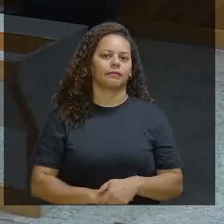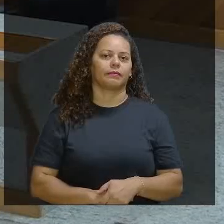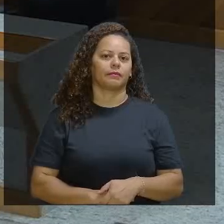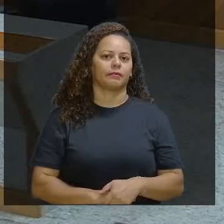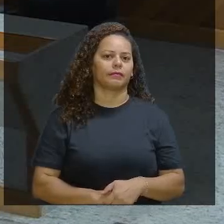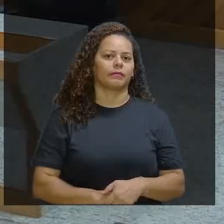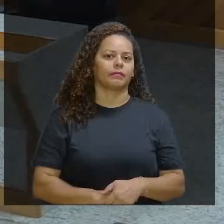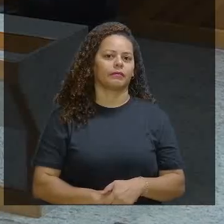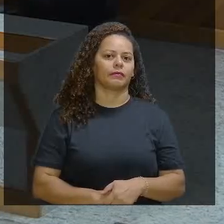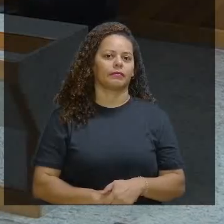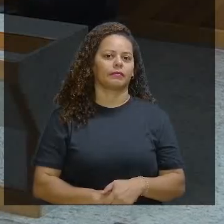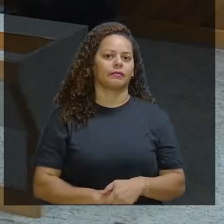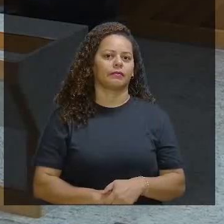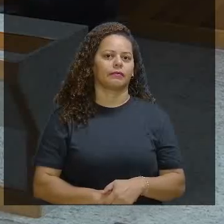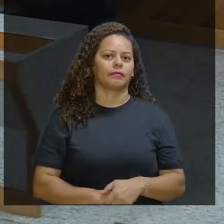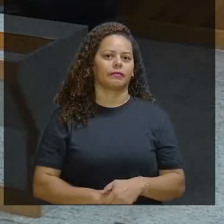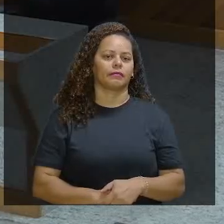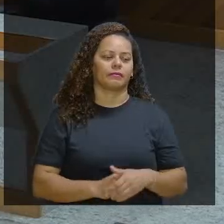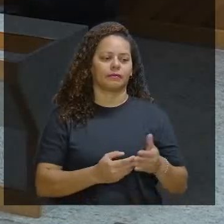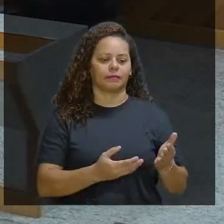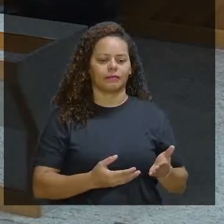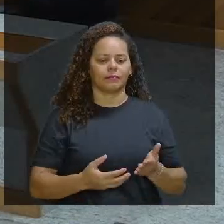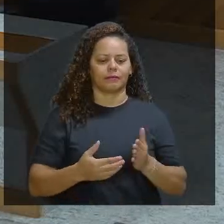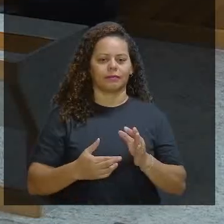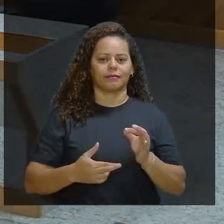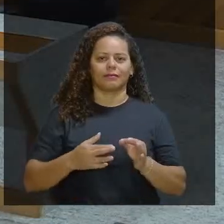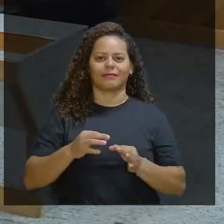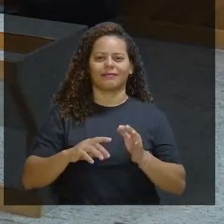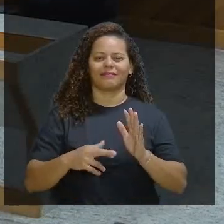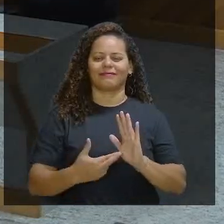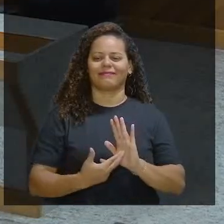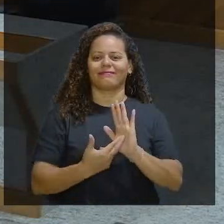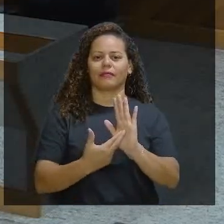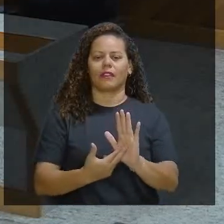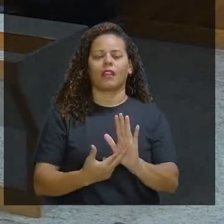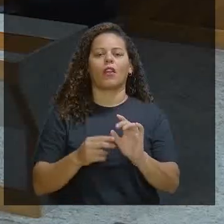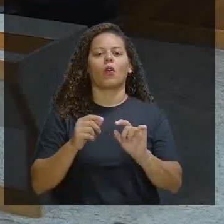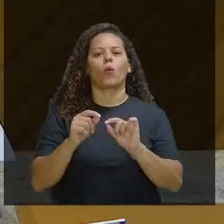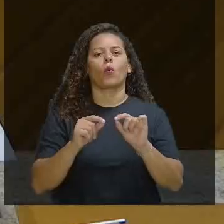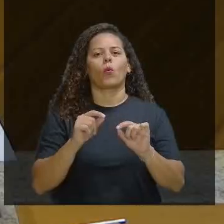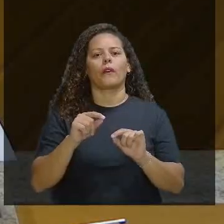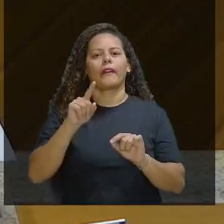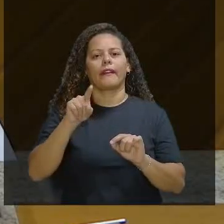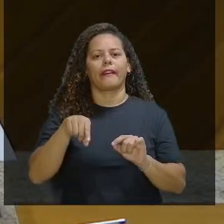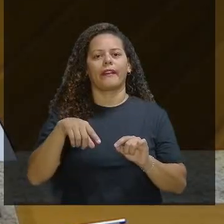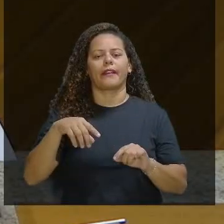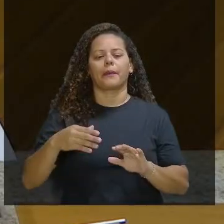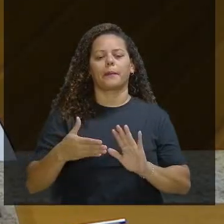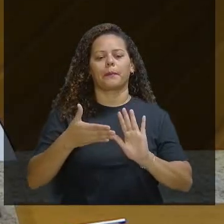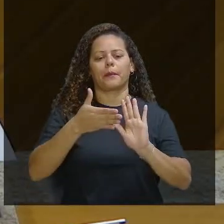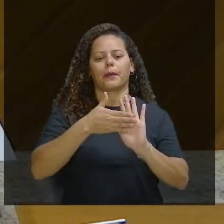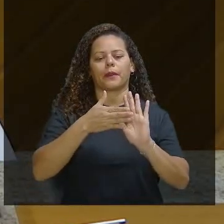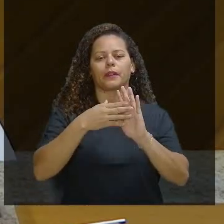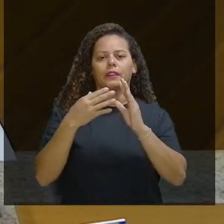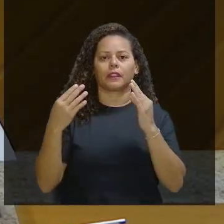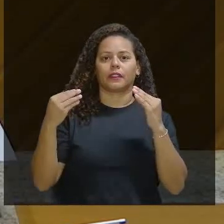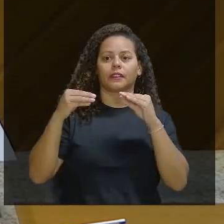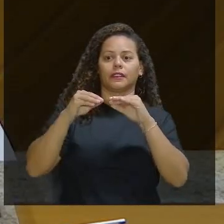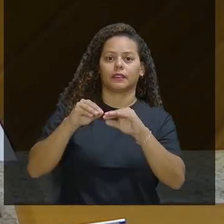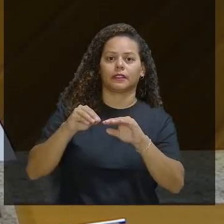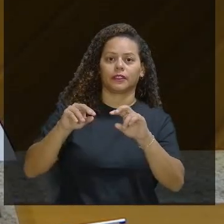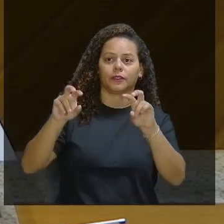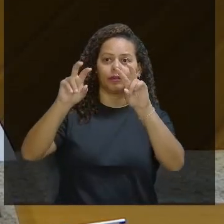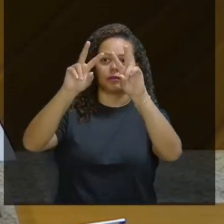passo então ao relatório. Tratam os autos de proposta de concessão do título